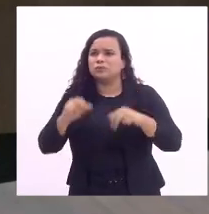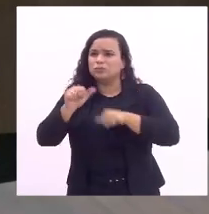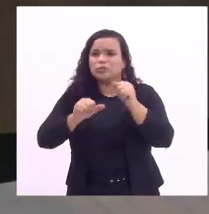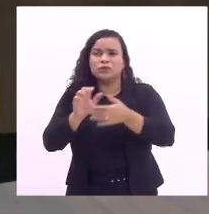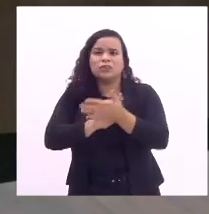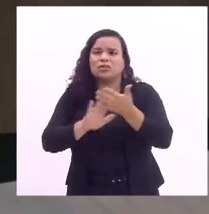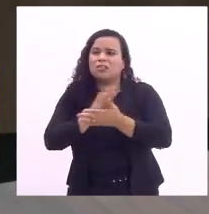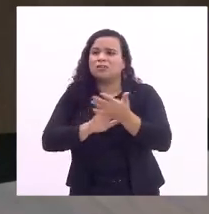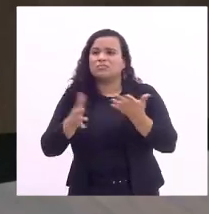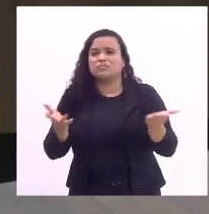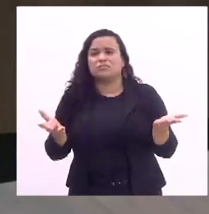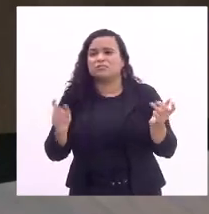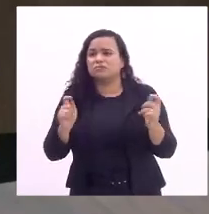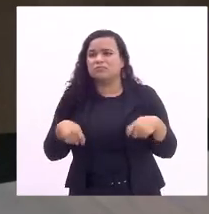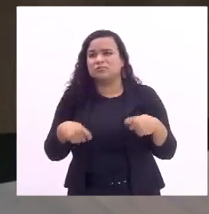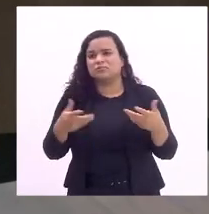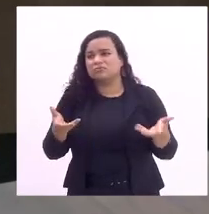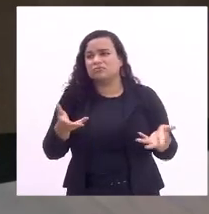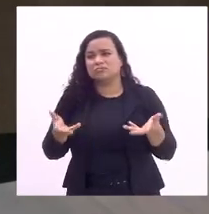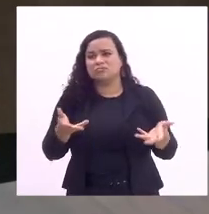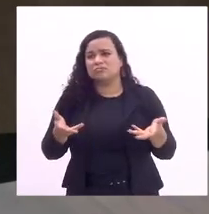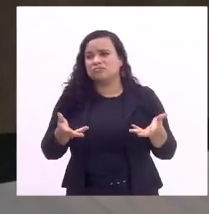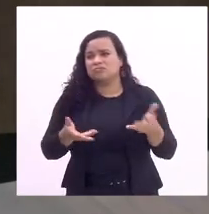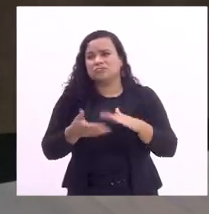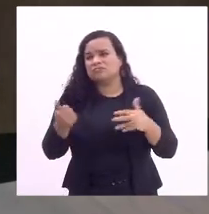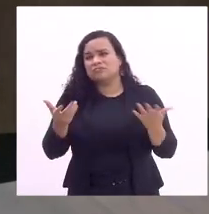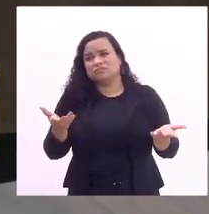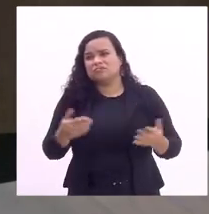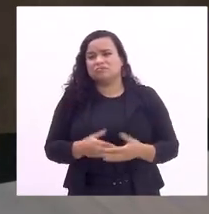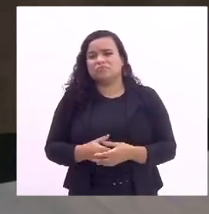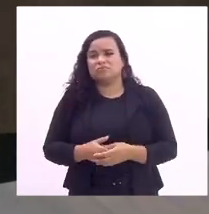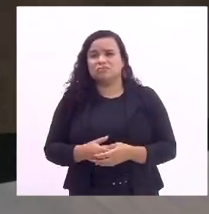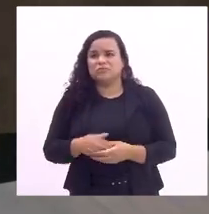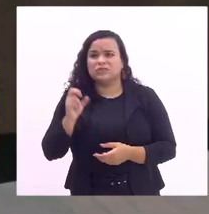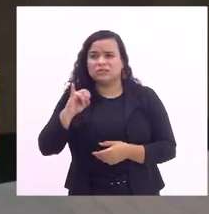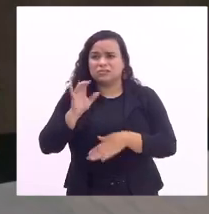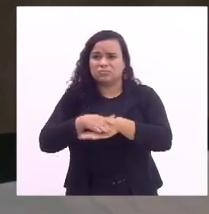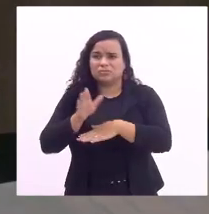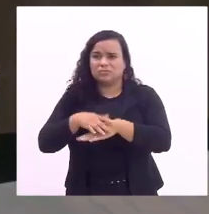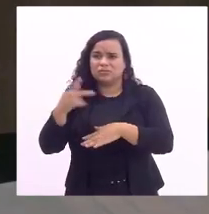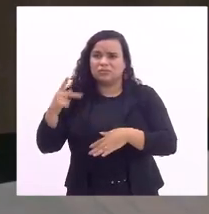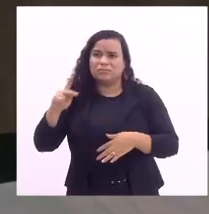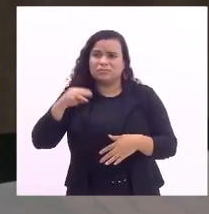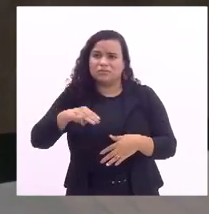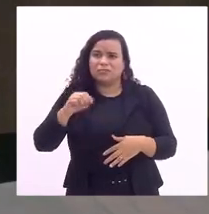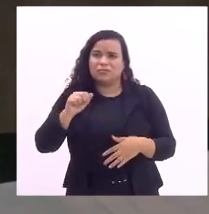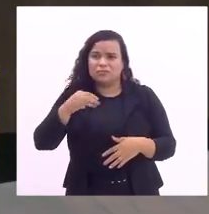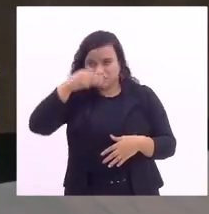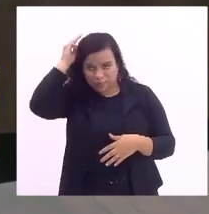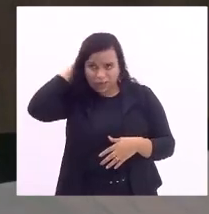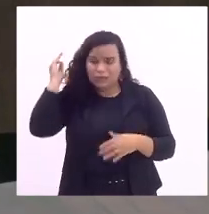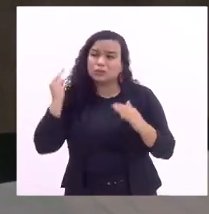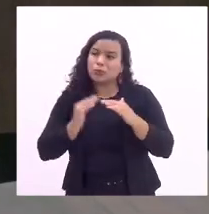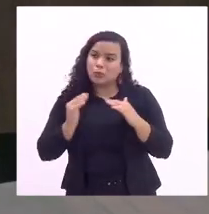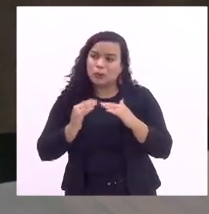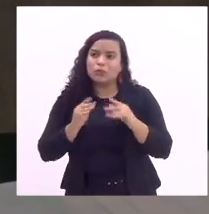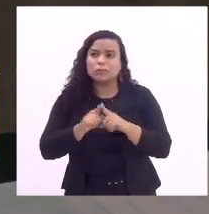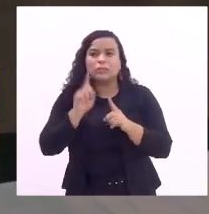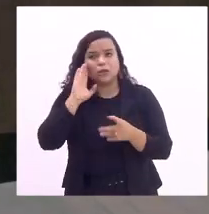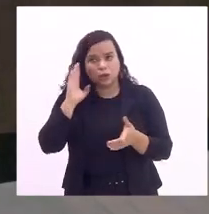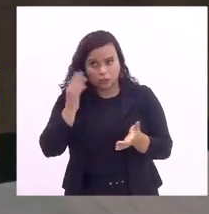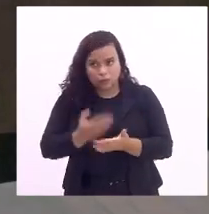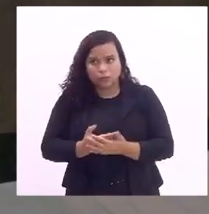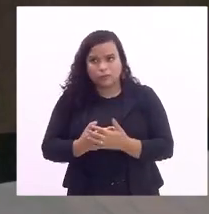nada. Nada, nada, nada. Se o deputado Márcio concordar e confiar